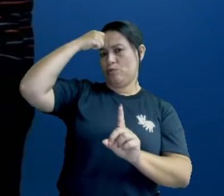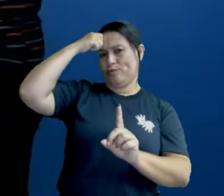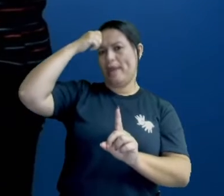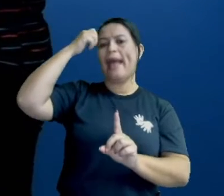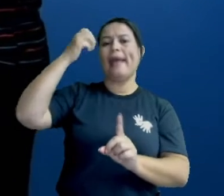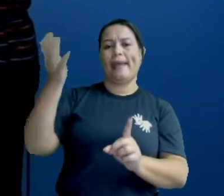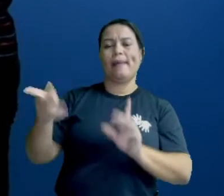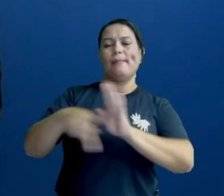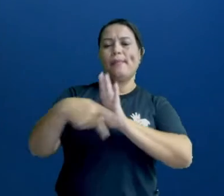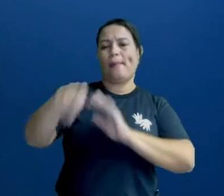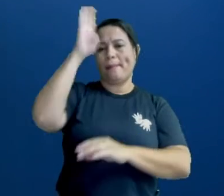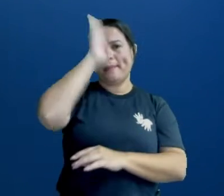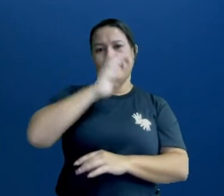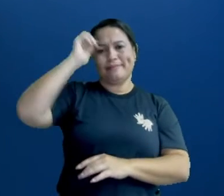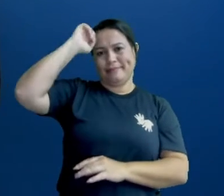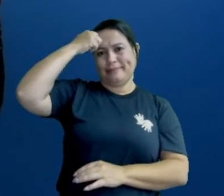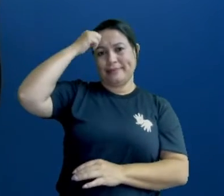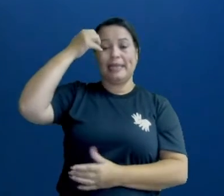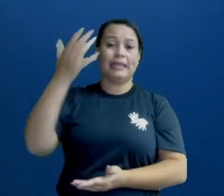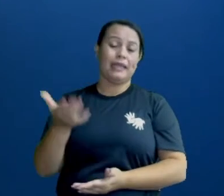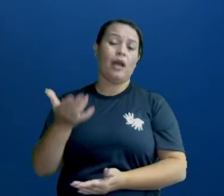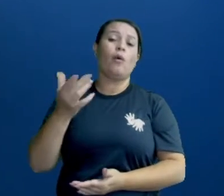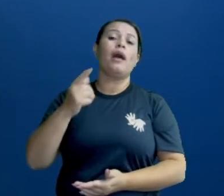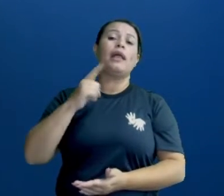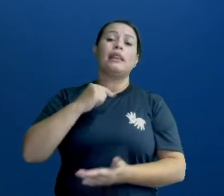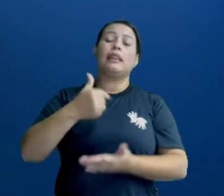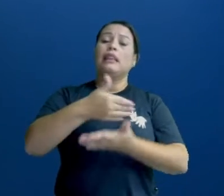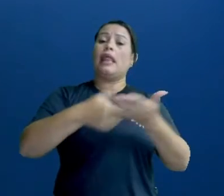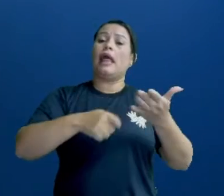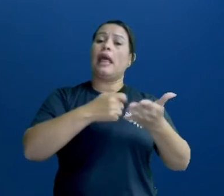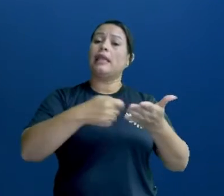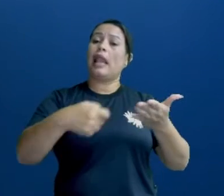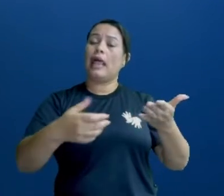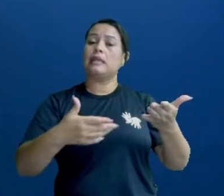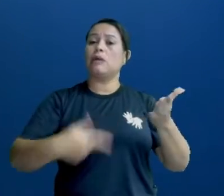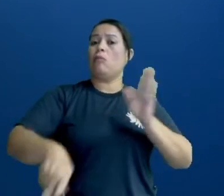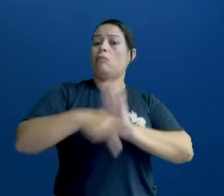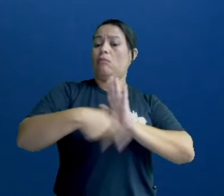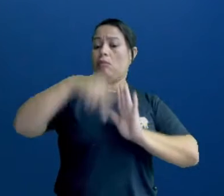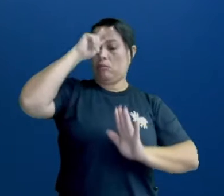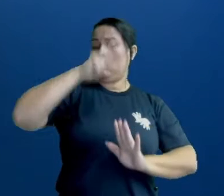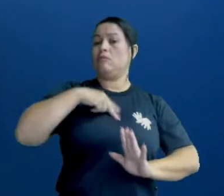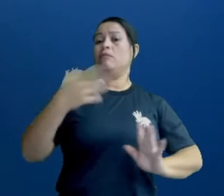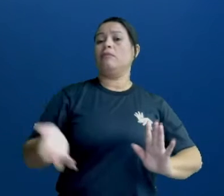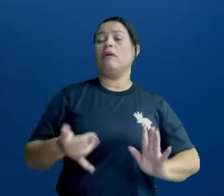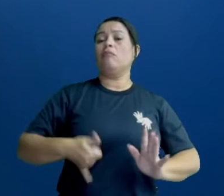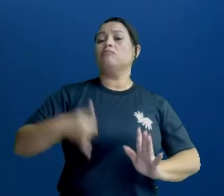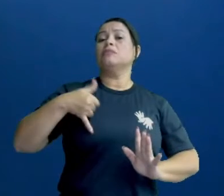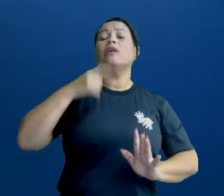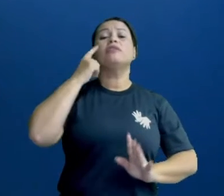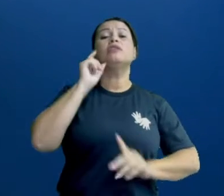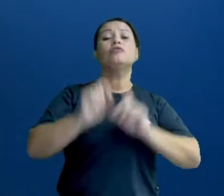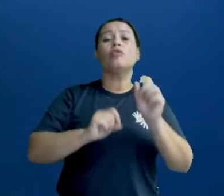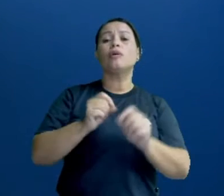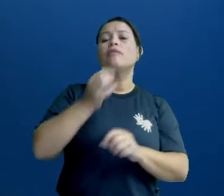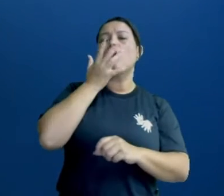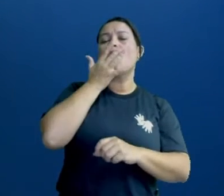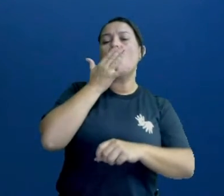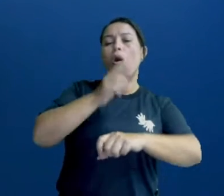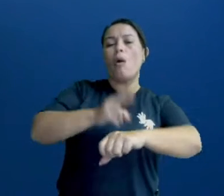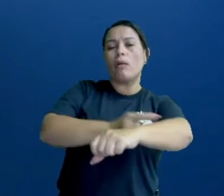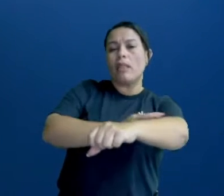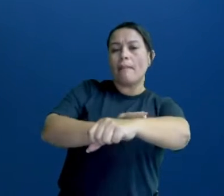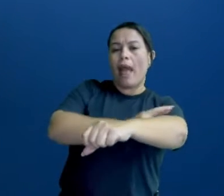brasileira é considerada negra, e lembra que é autodeclaração. Se a gente for analisar de fato a tonalidade da pele, de repente esse